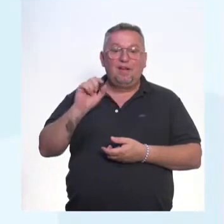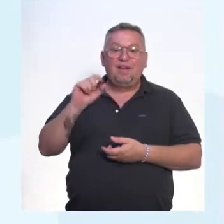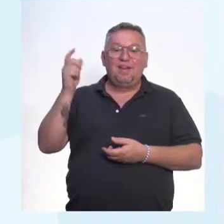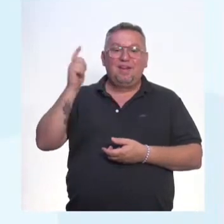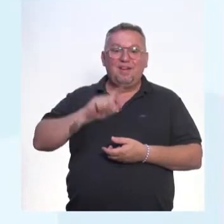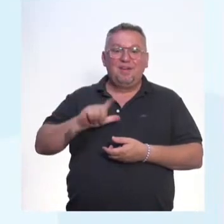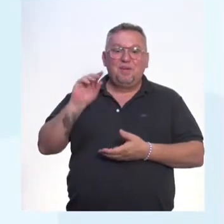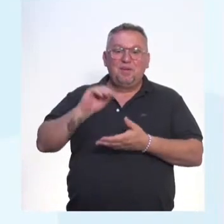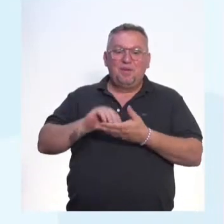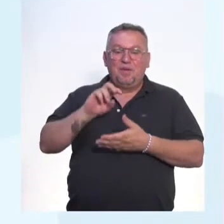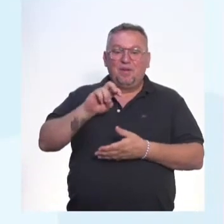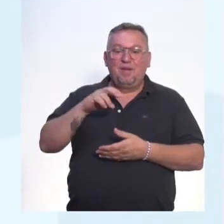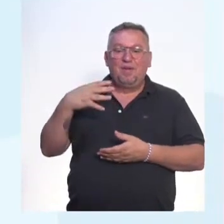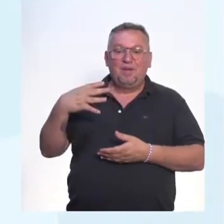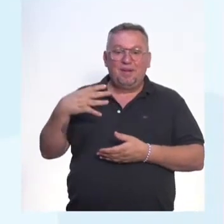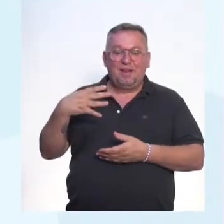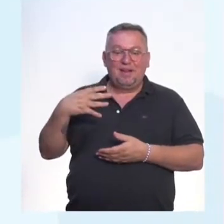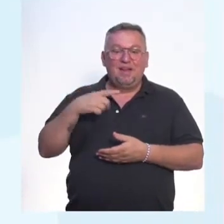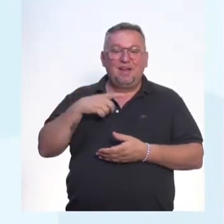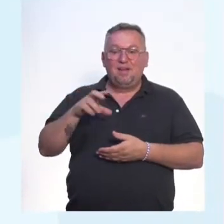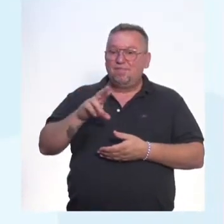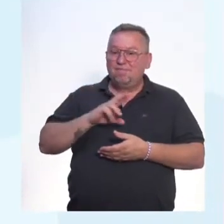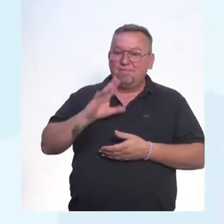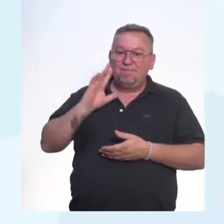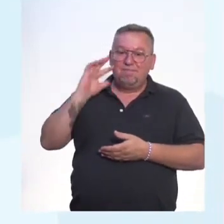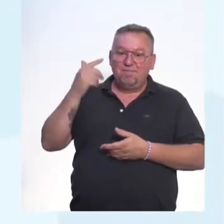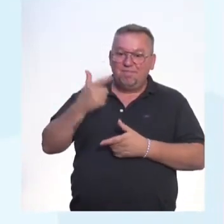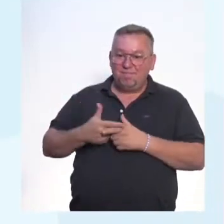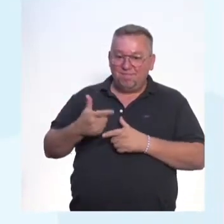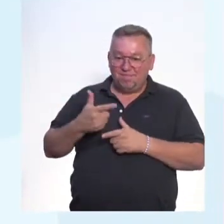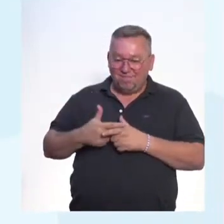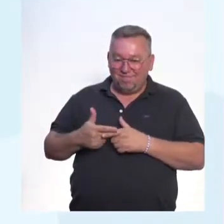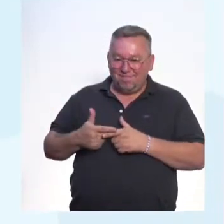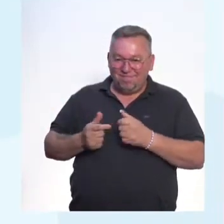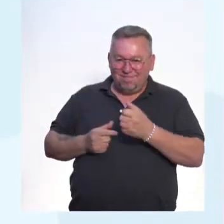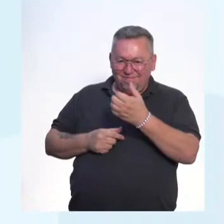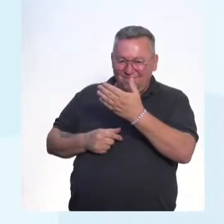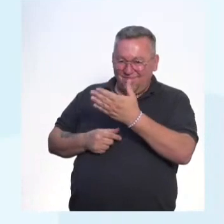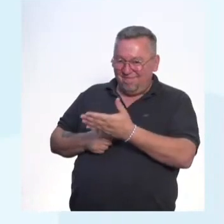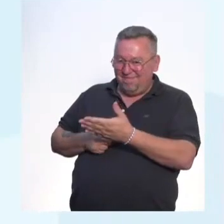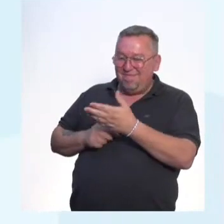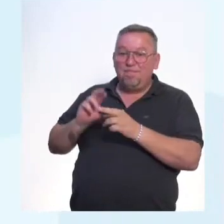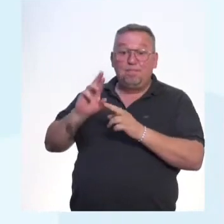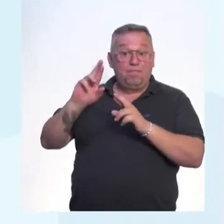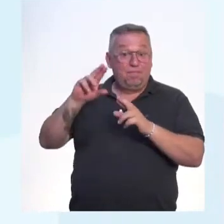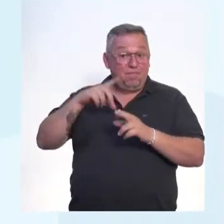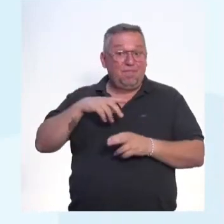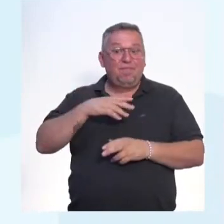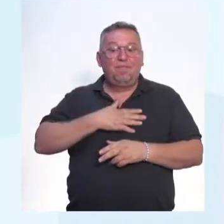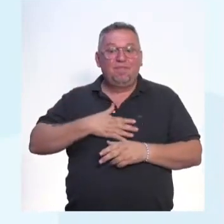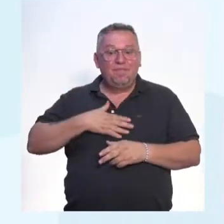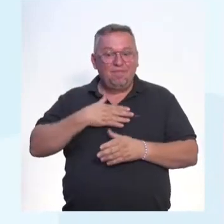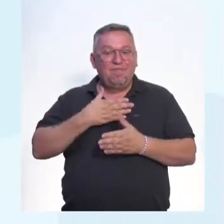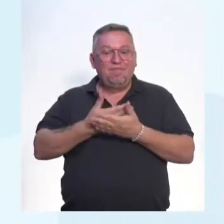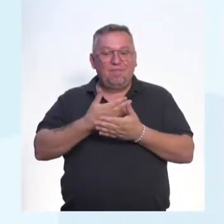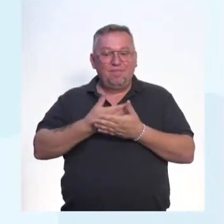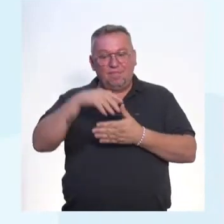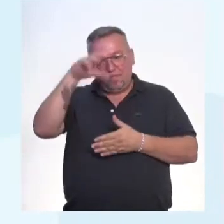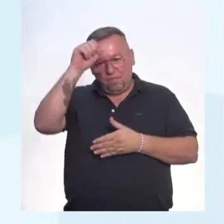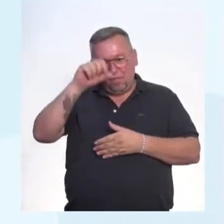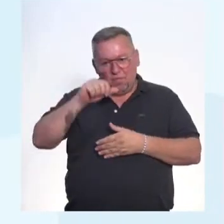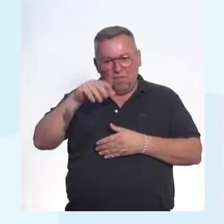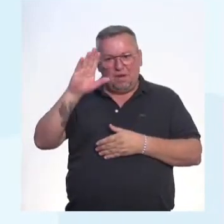para quem acertou. Aí está a resolução da atividade. Espero que vocês tenham gostado da aula e aprendido